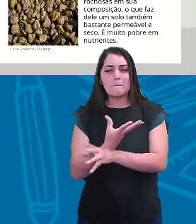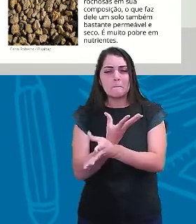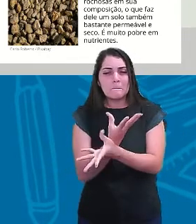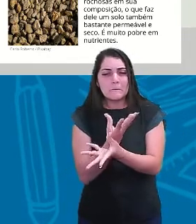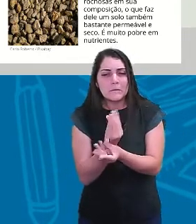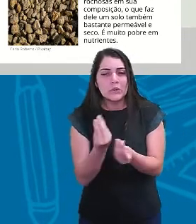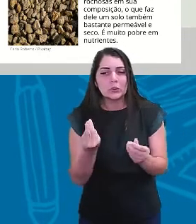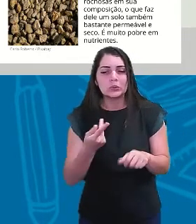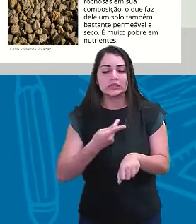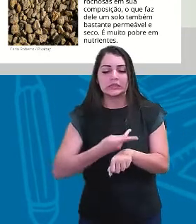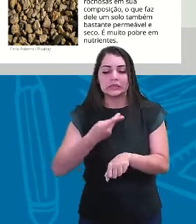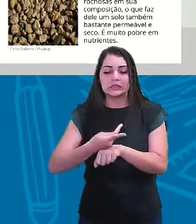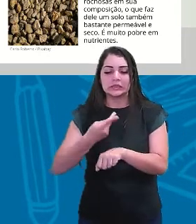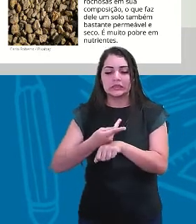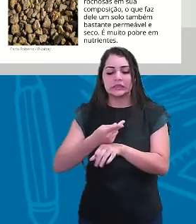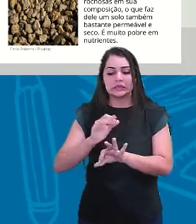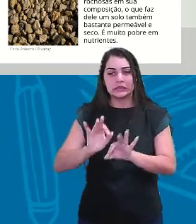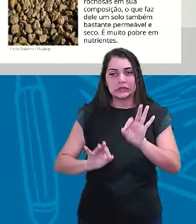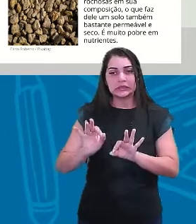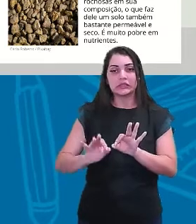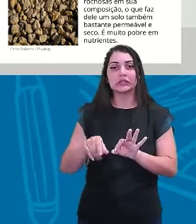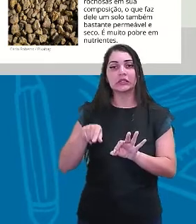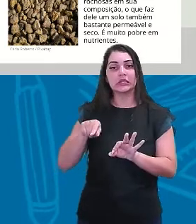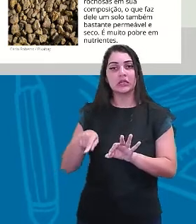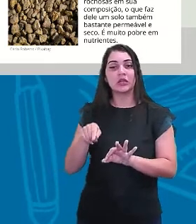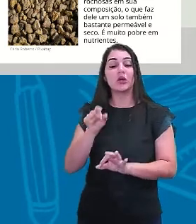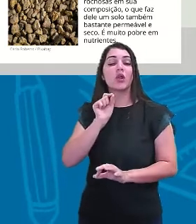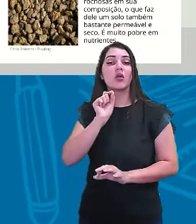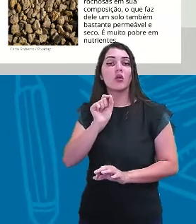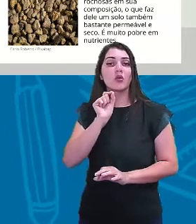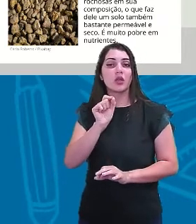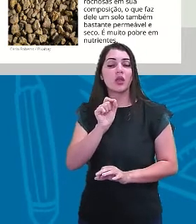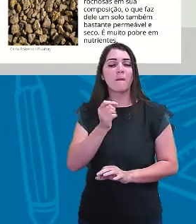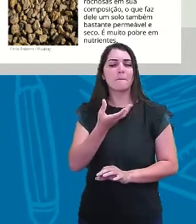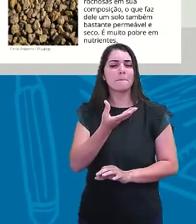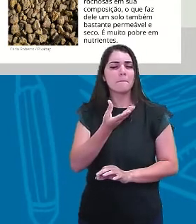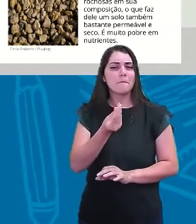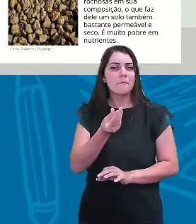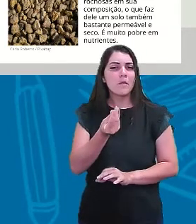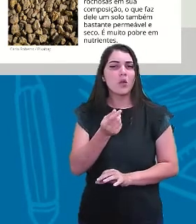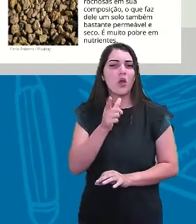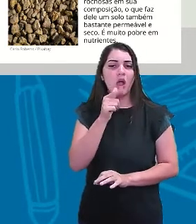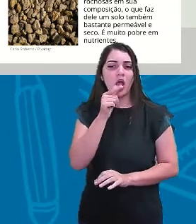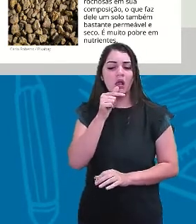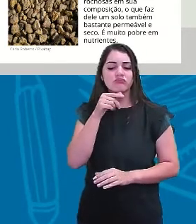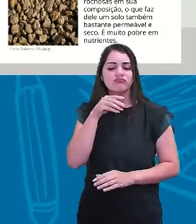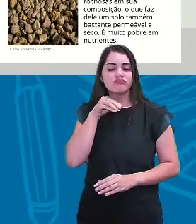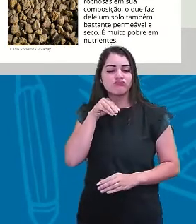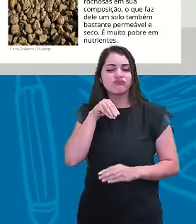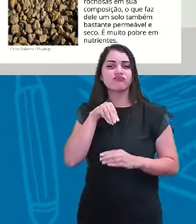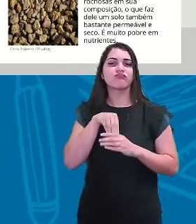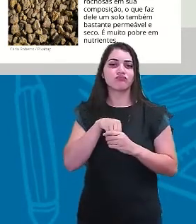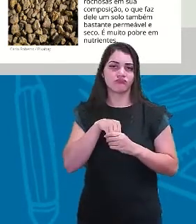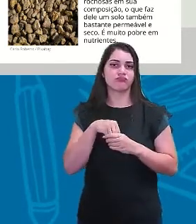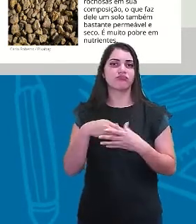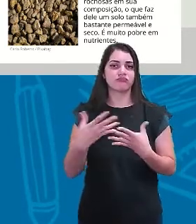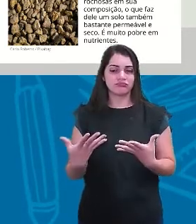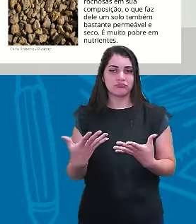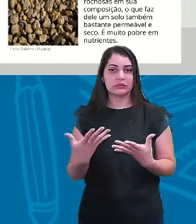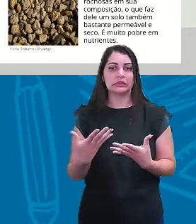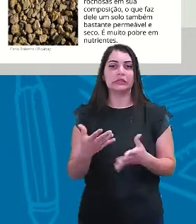sua composição. O que faz dele um solo também bastante permeável e seco. É muito pobre